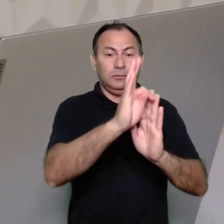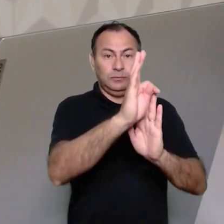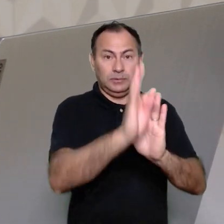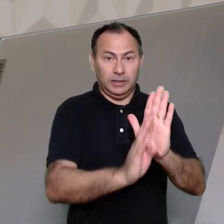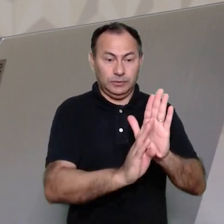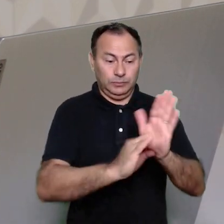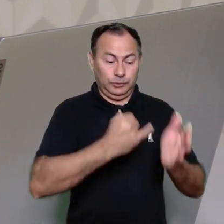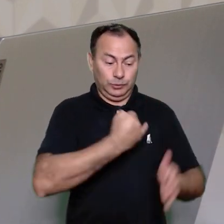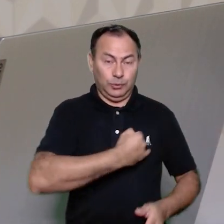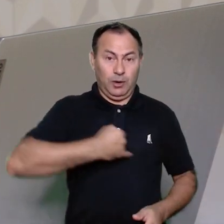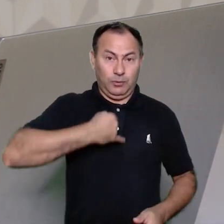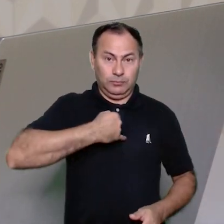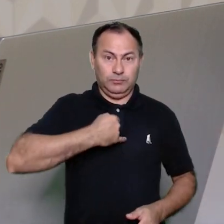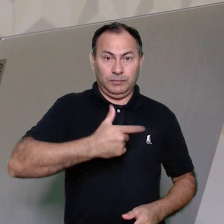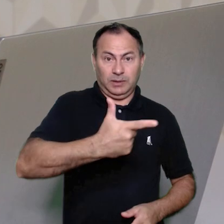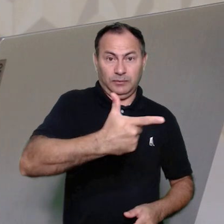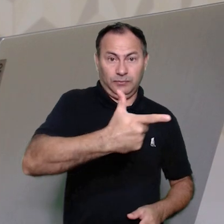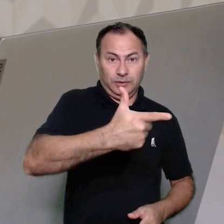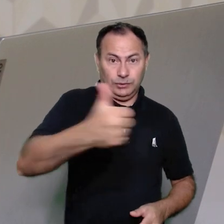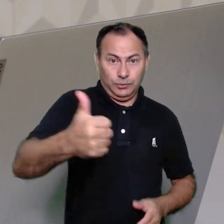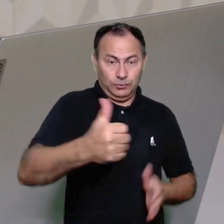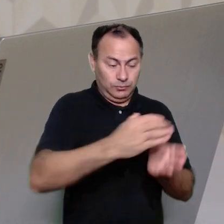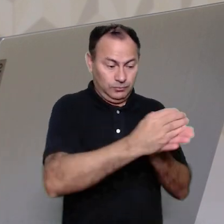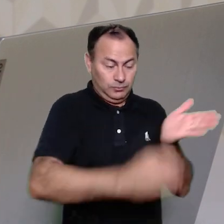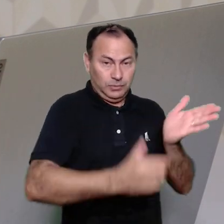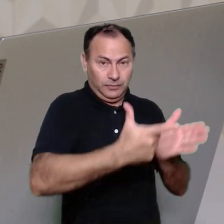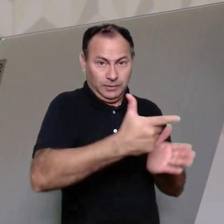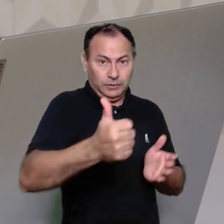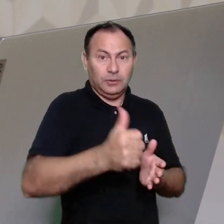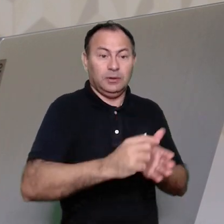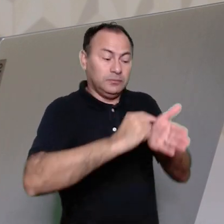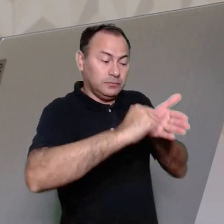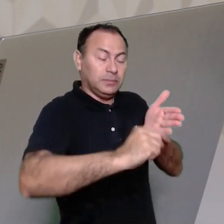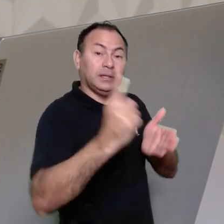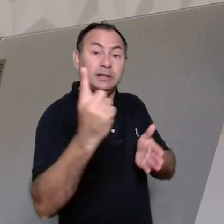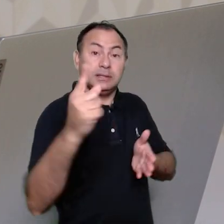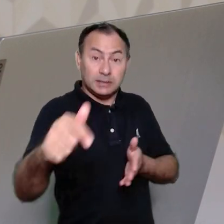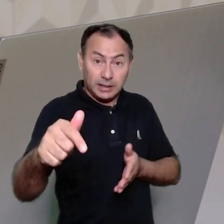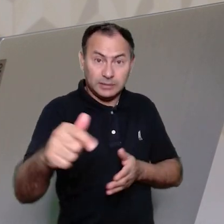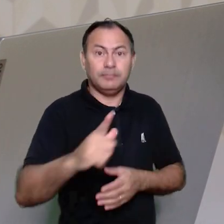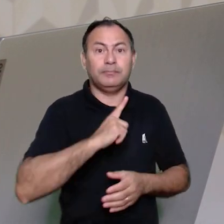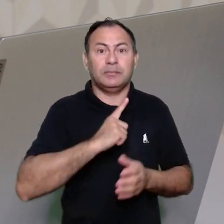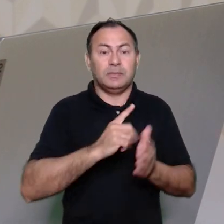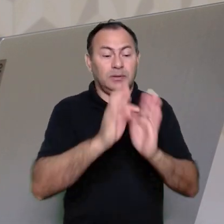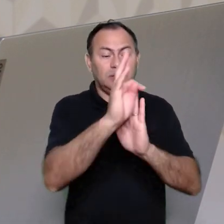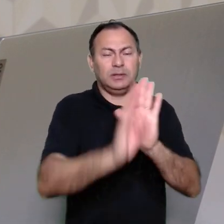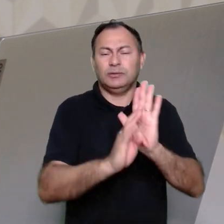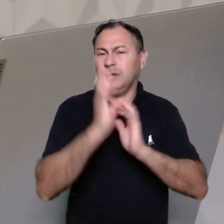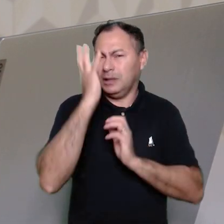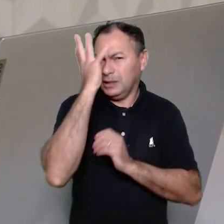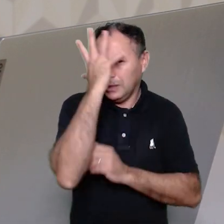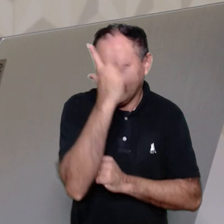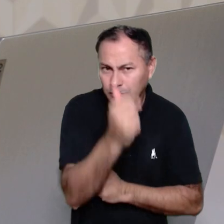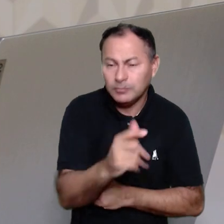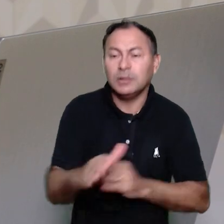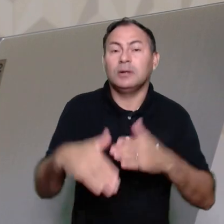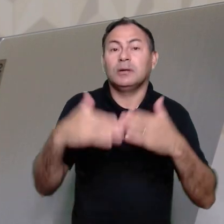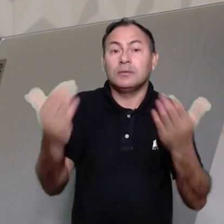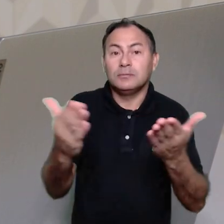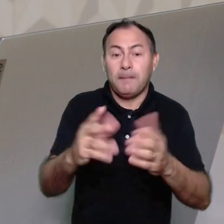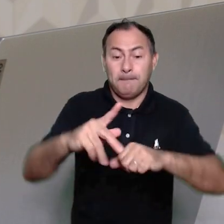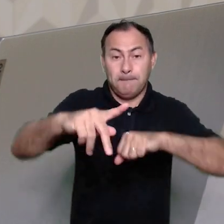de João 21, versículo 17, tem uma passagem muito bonita.